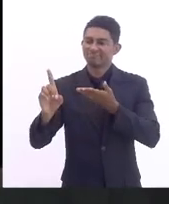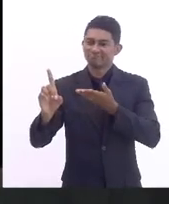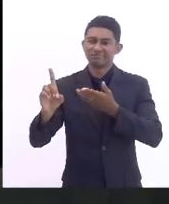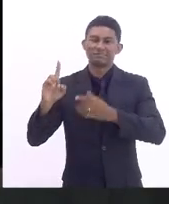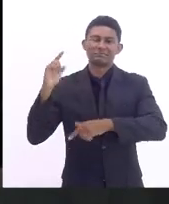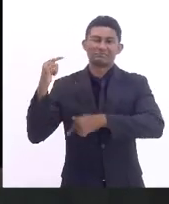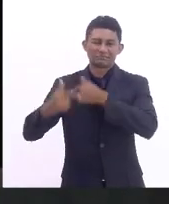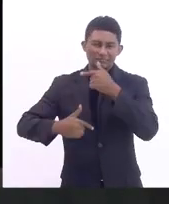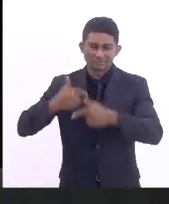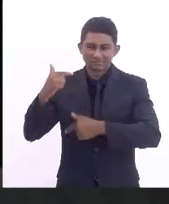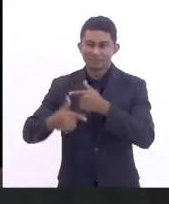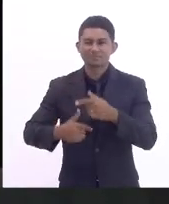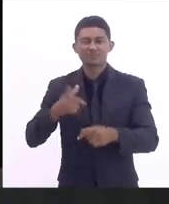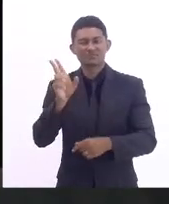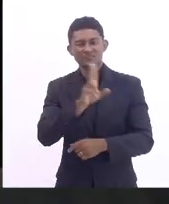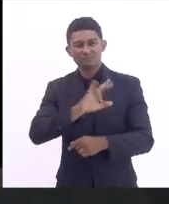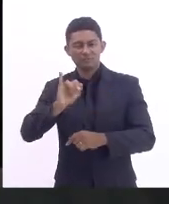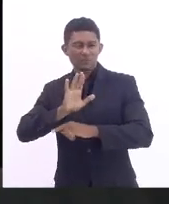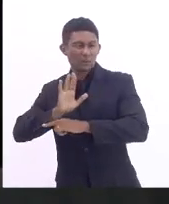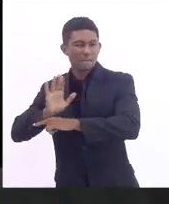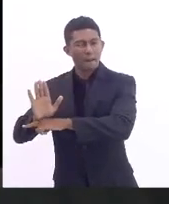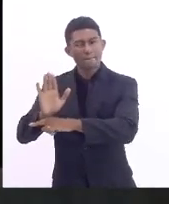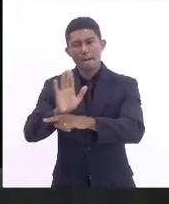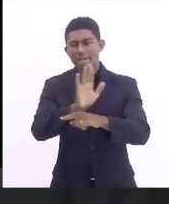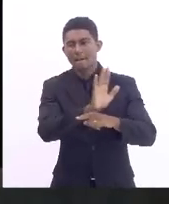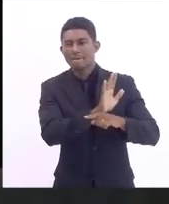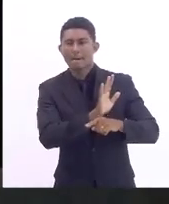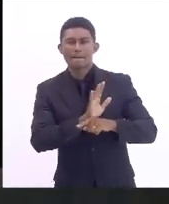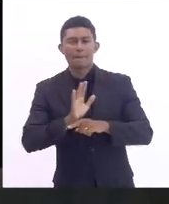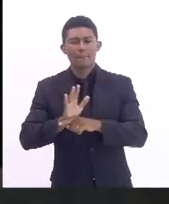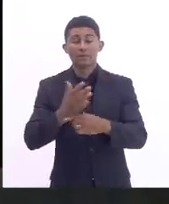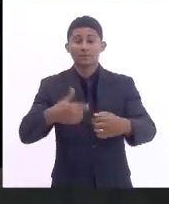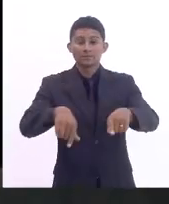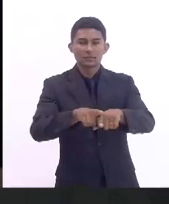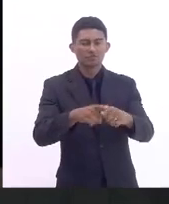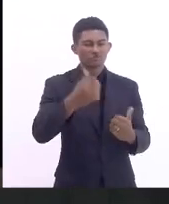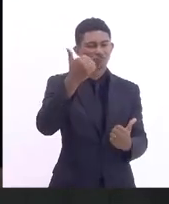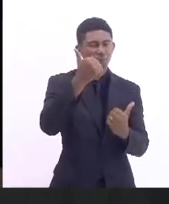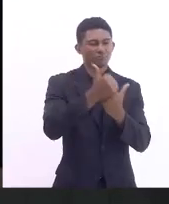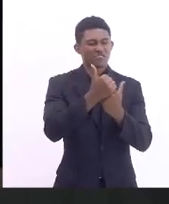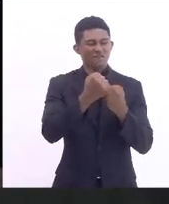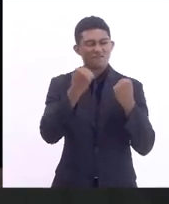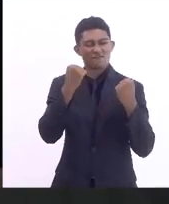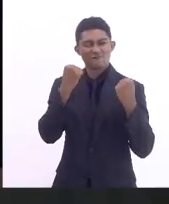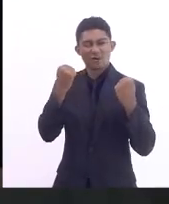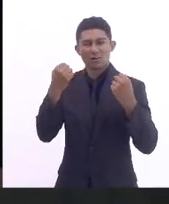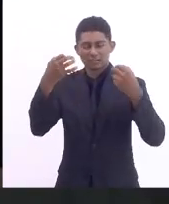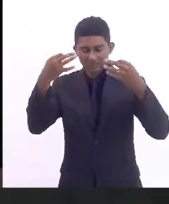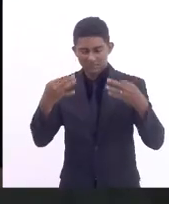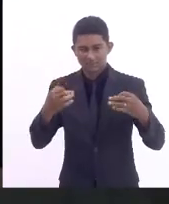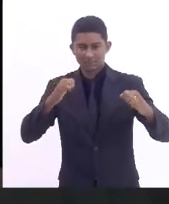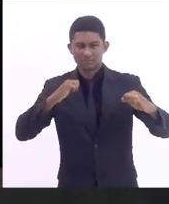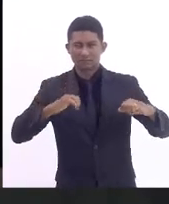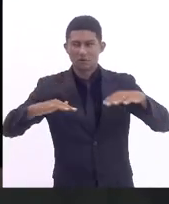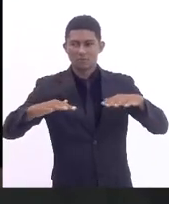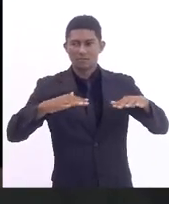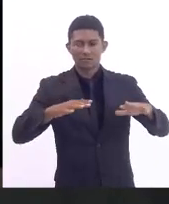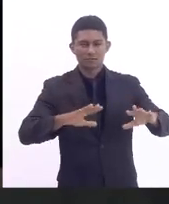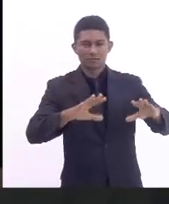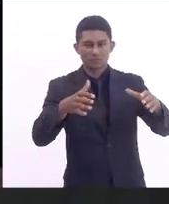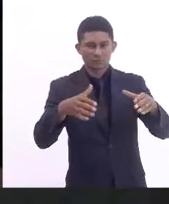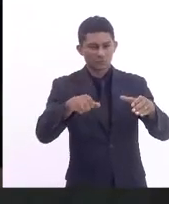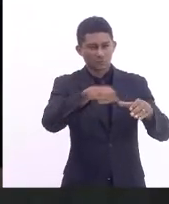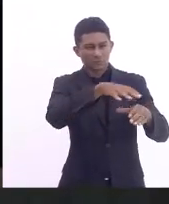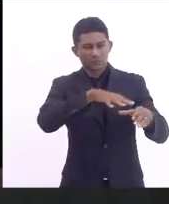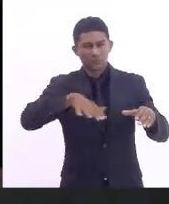que só vai enriquecer e só vai fortalecer o movimento de organização e mobilização